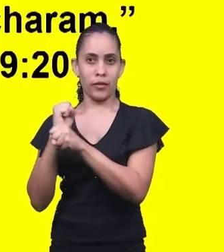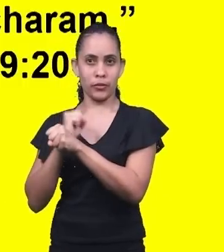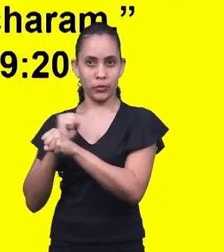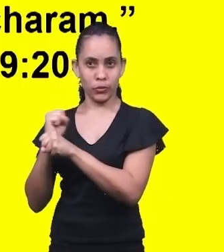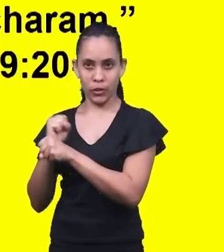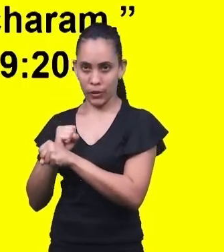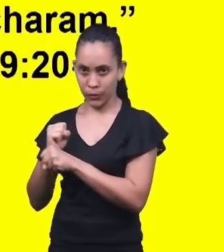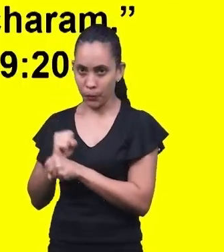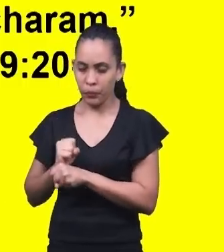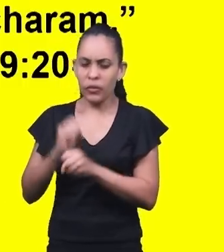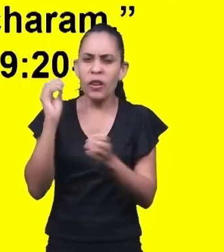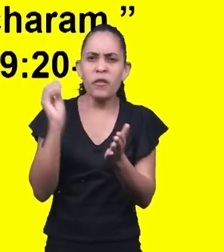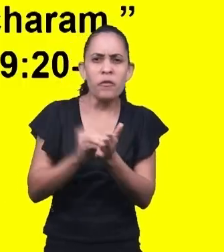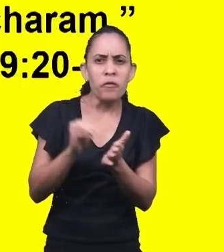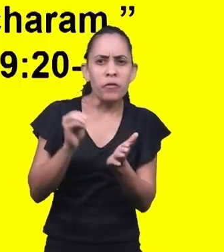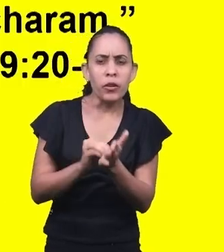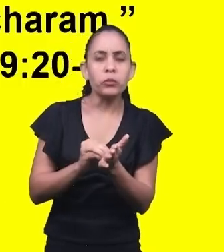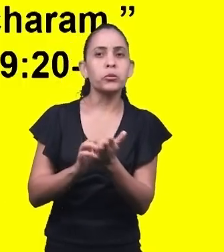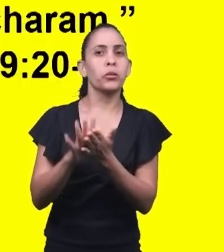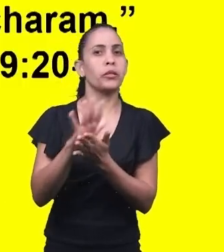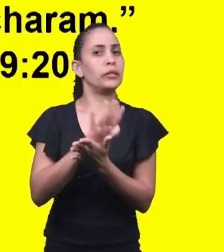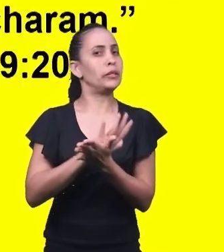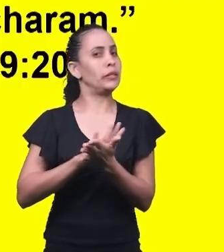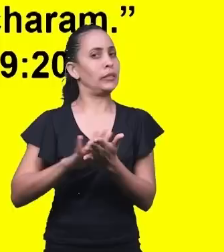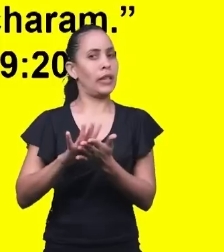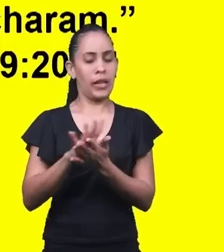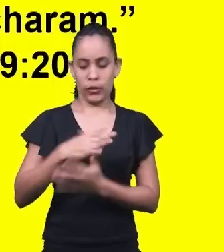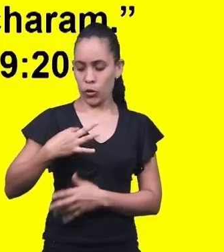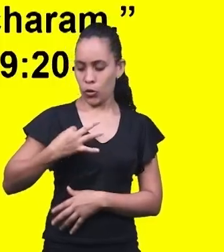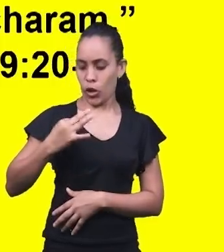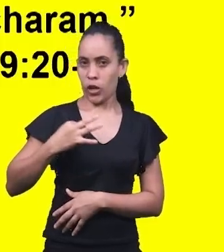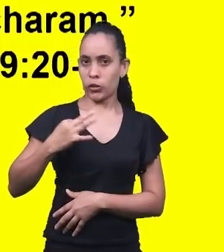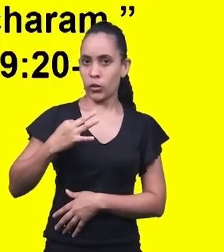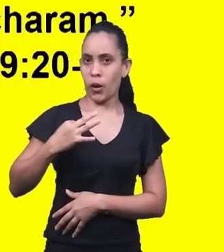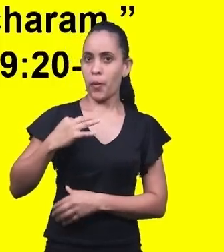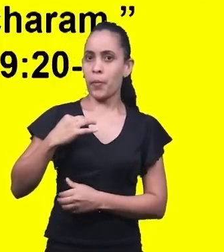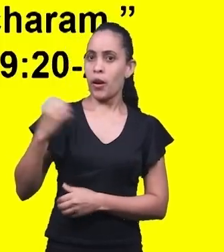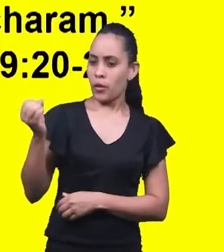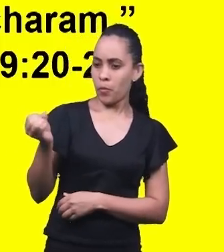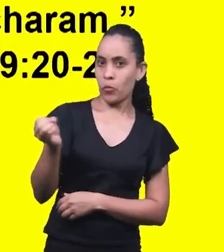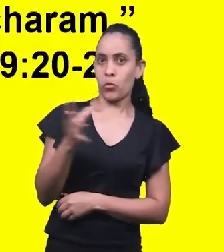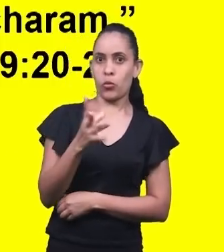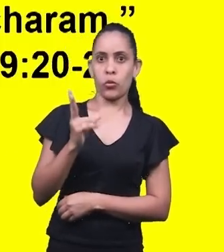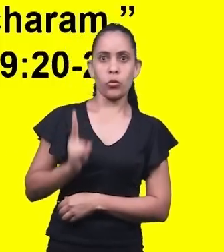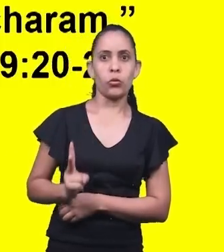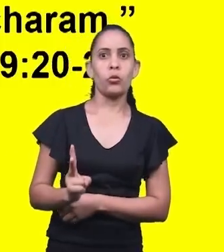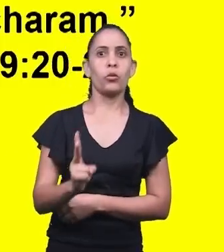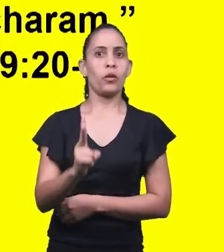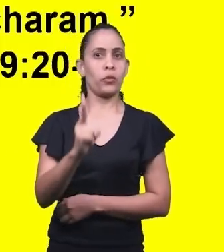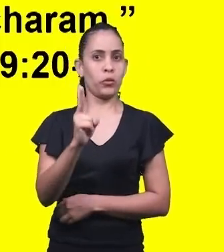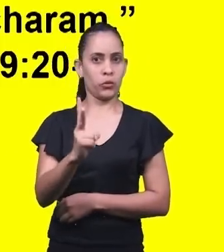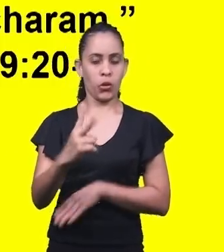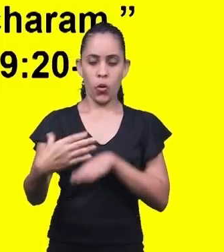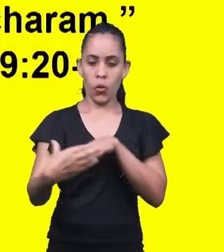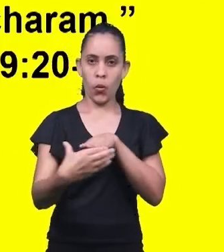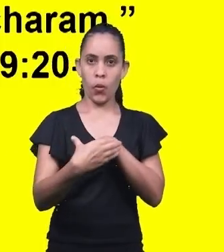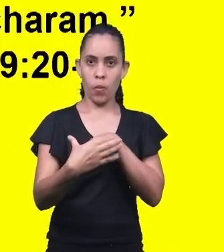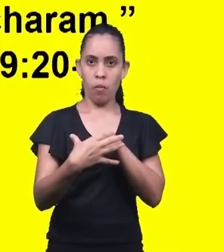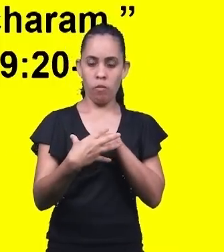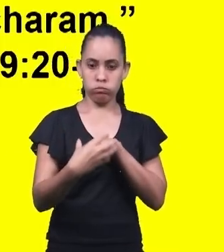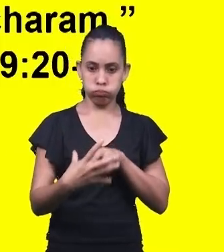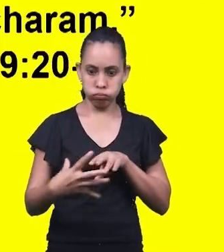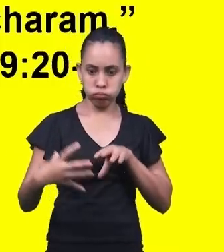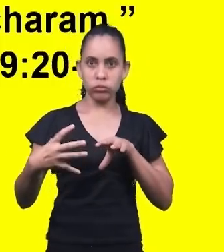40 anos no deserto. Falta nenhuma tiveram, os seus vestidos se não envelheceram, e os